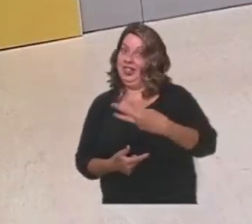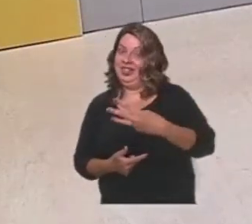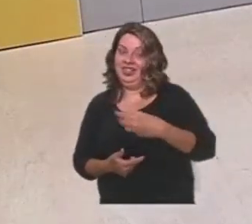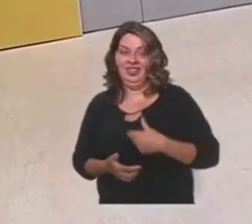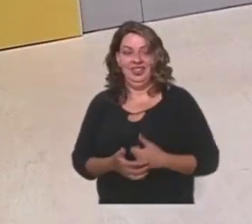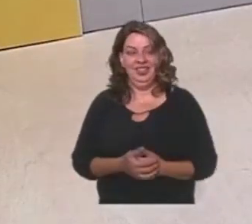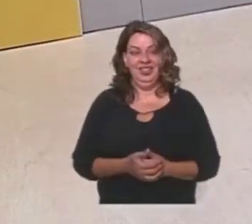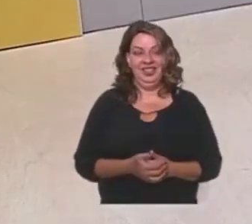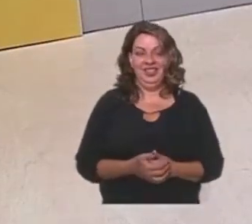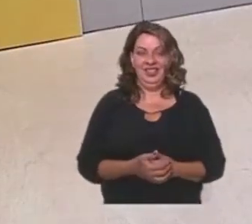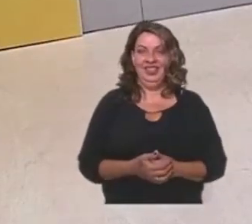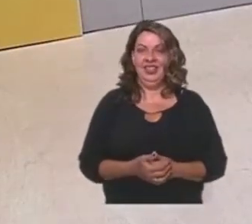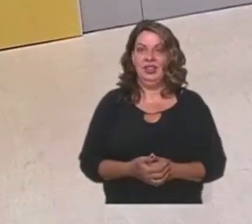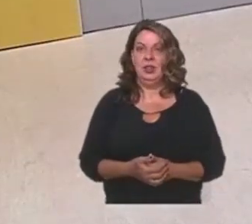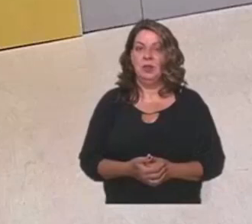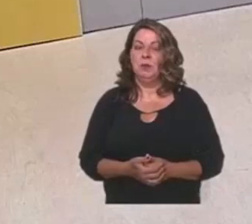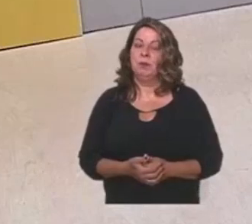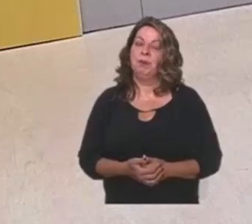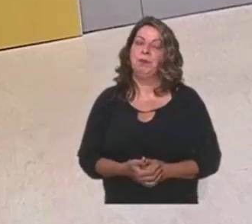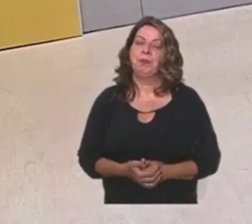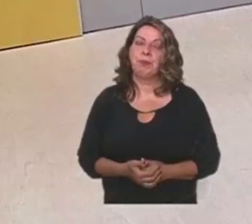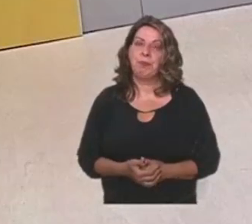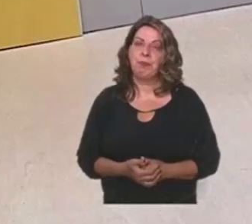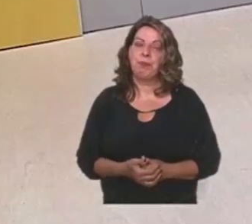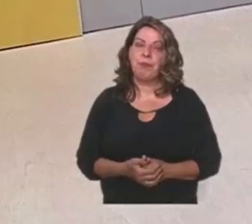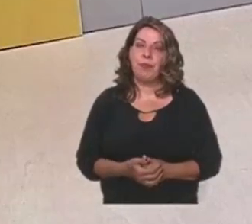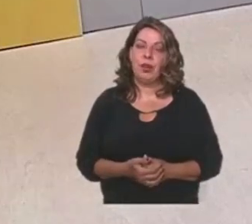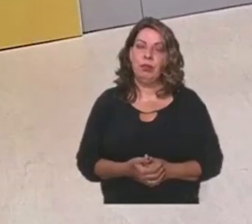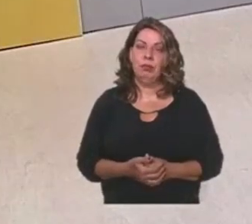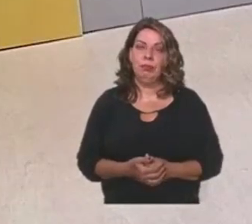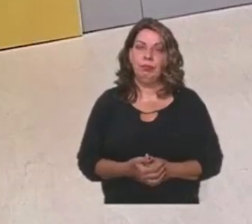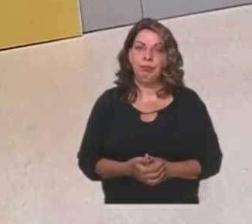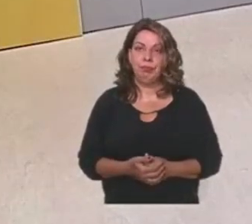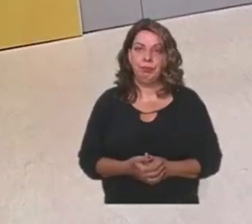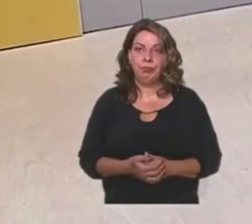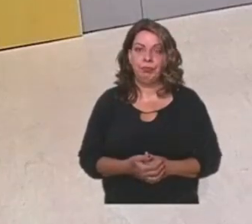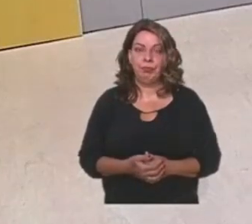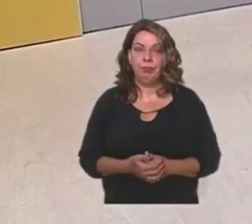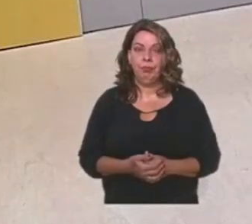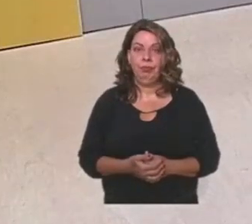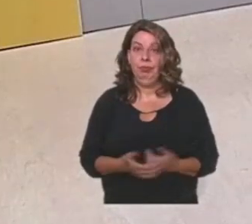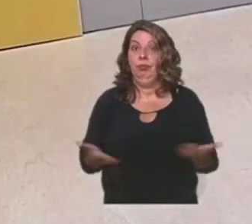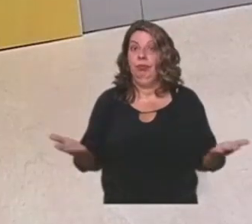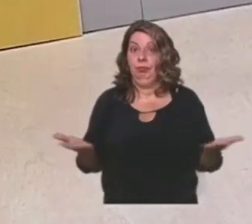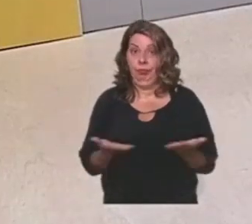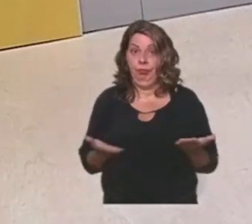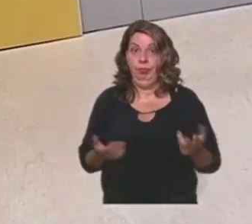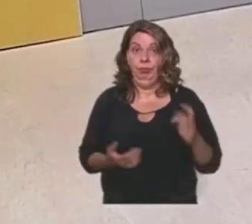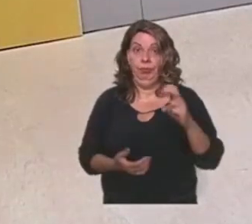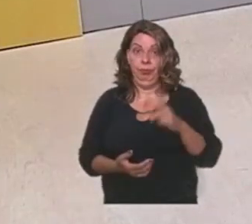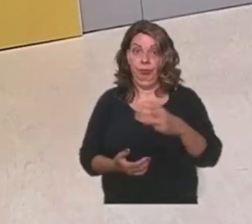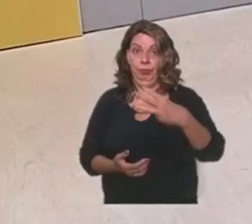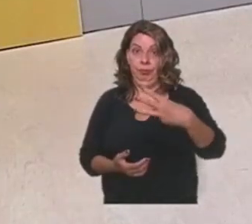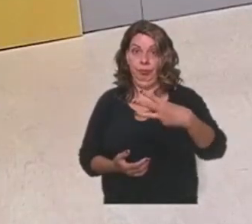vez. 23, 24, 15, 51, 54. Chama agora